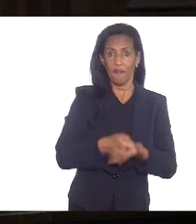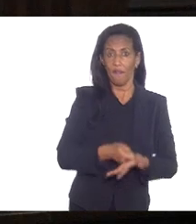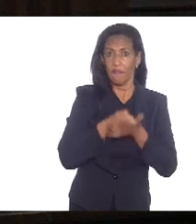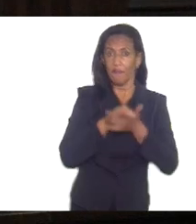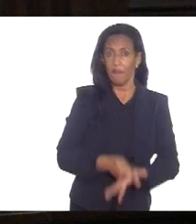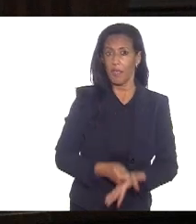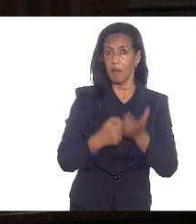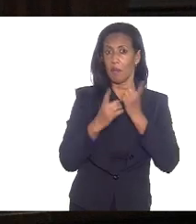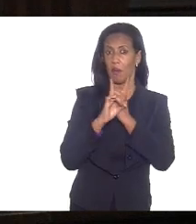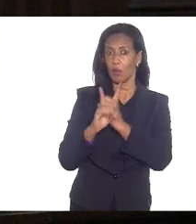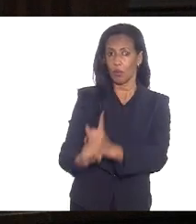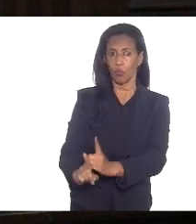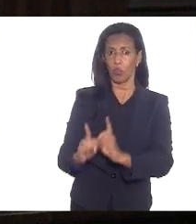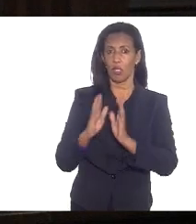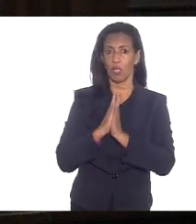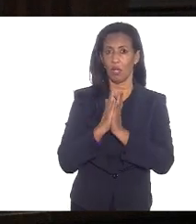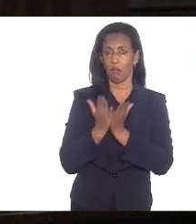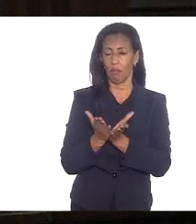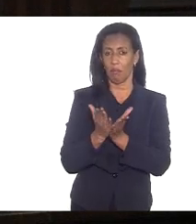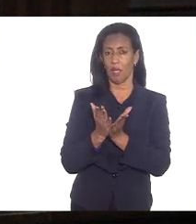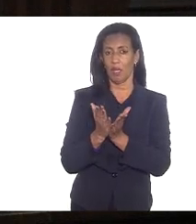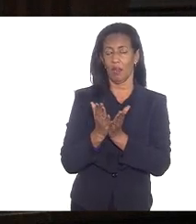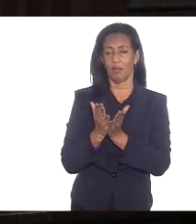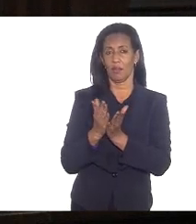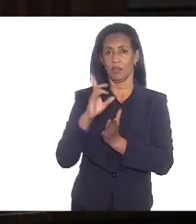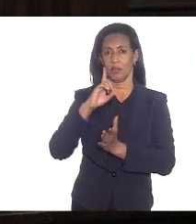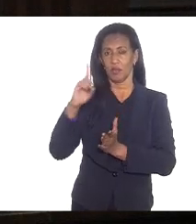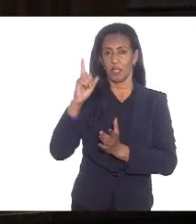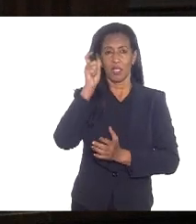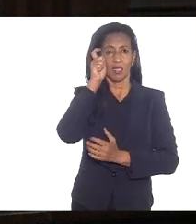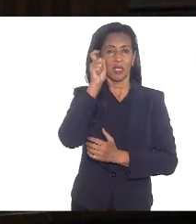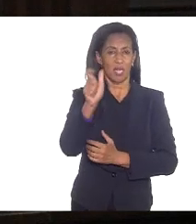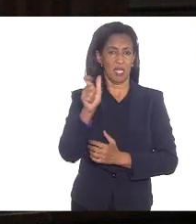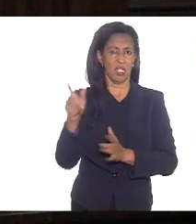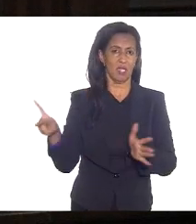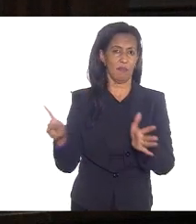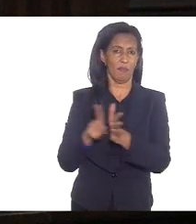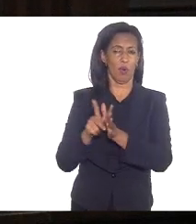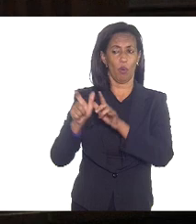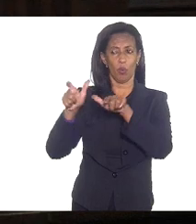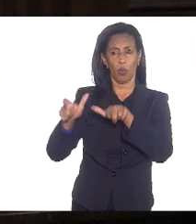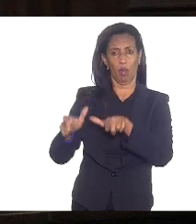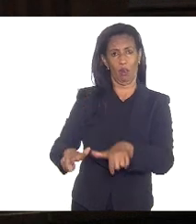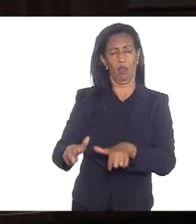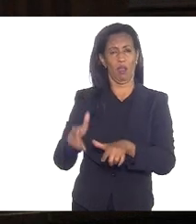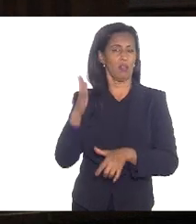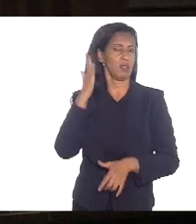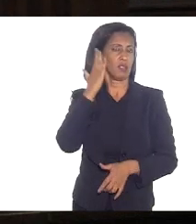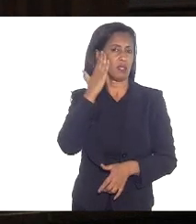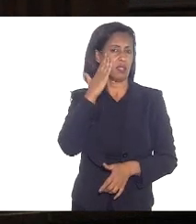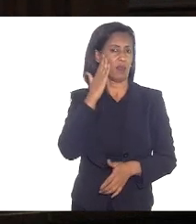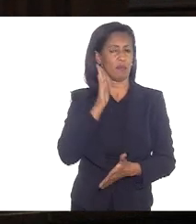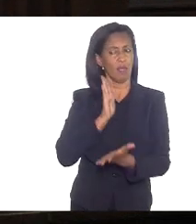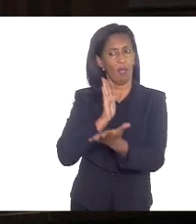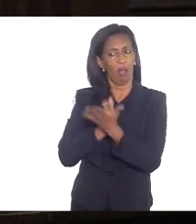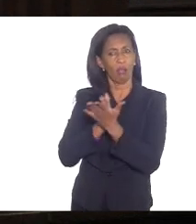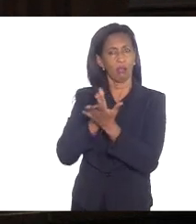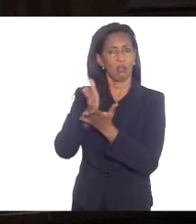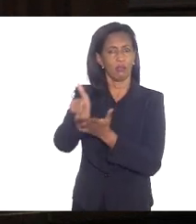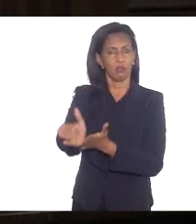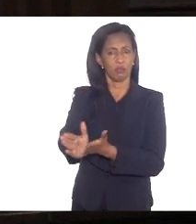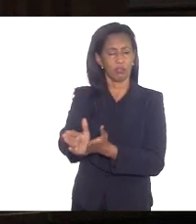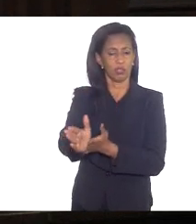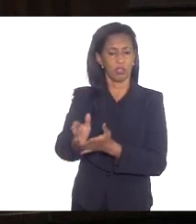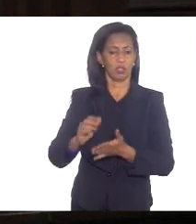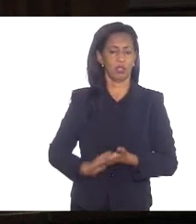doutrina bíblica e da igreja. Um tema de interesse público local, a saber, a destinação a ser dada